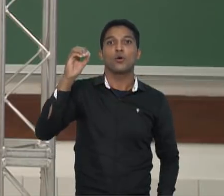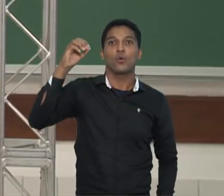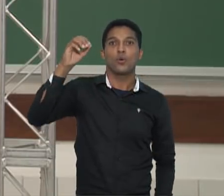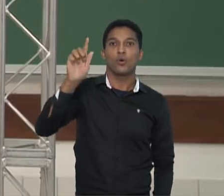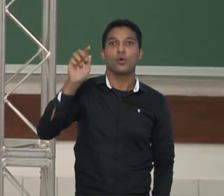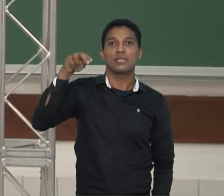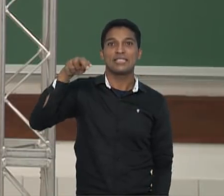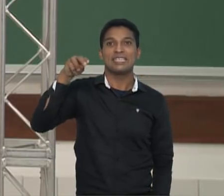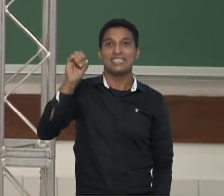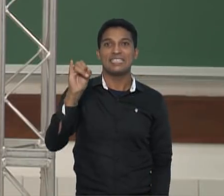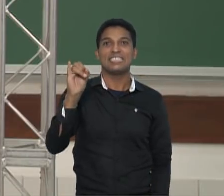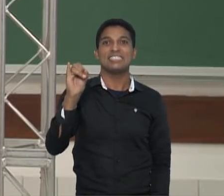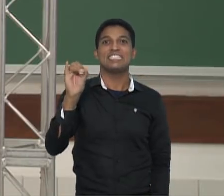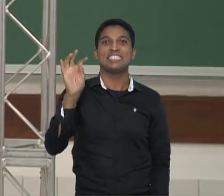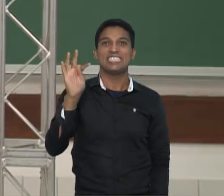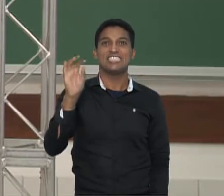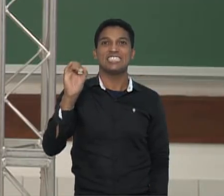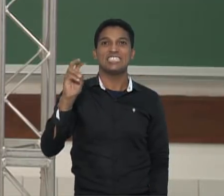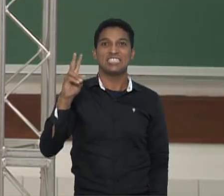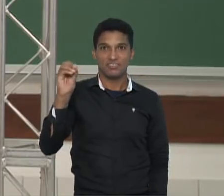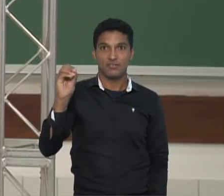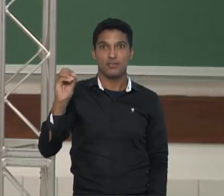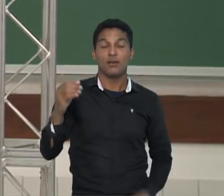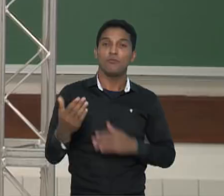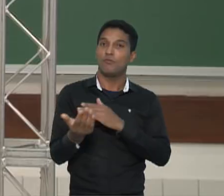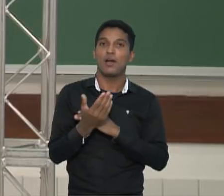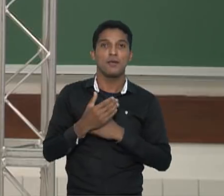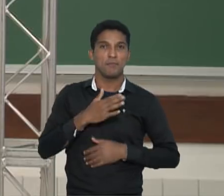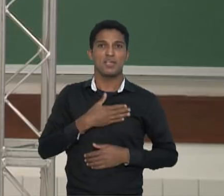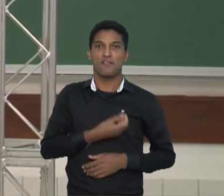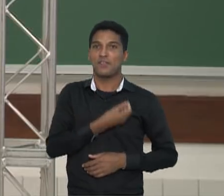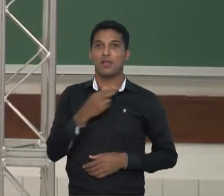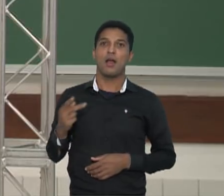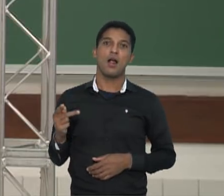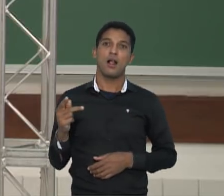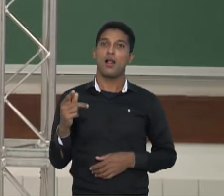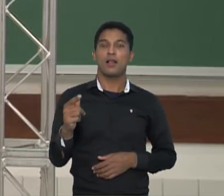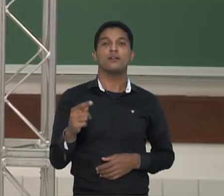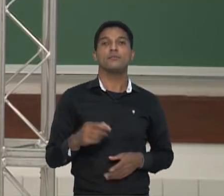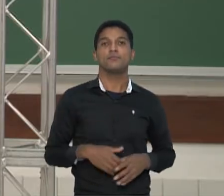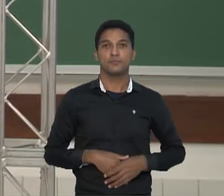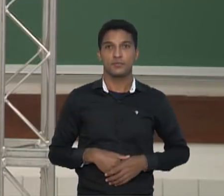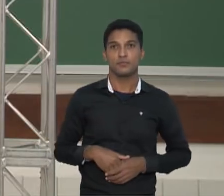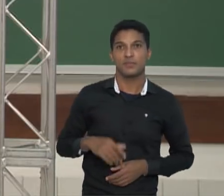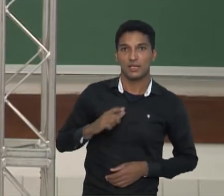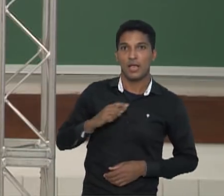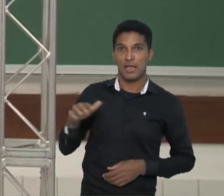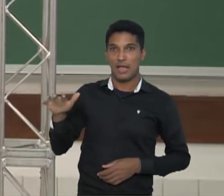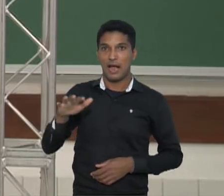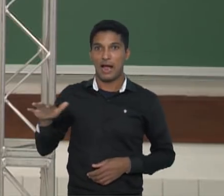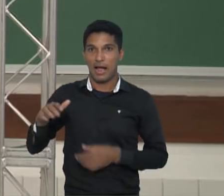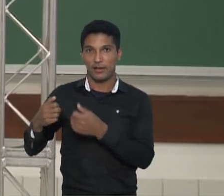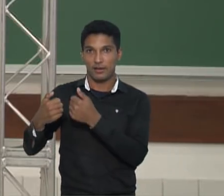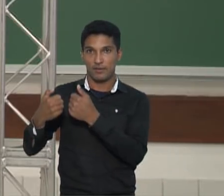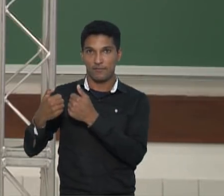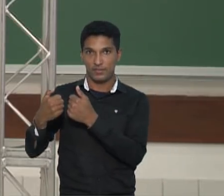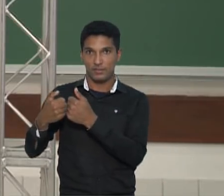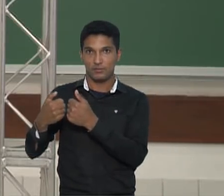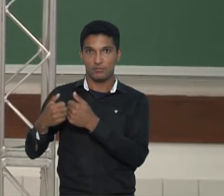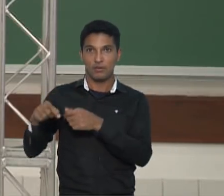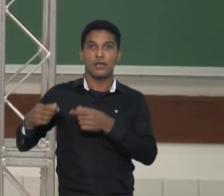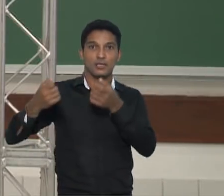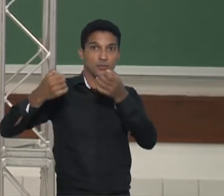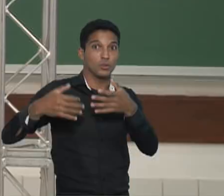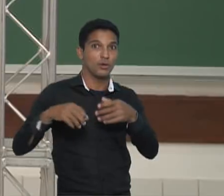que eu vou poder carregar para toda a minha vida. Os físicos, se um dia eu parar de praticar a